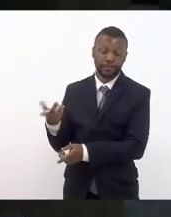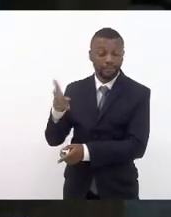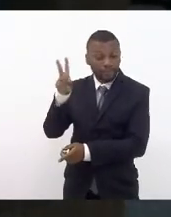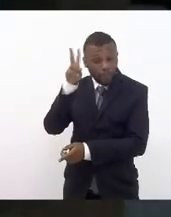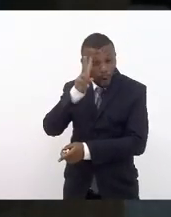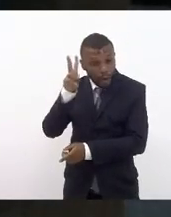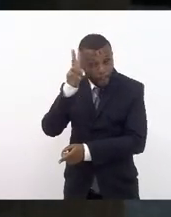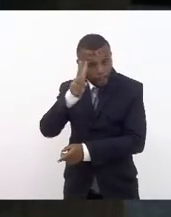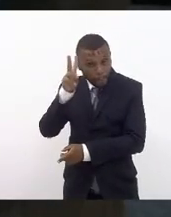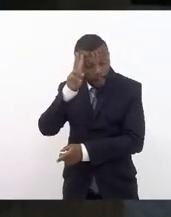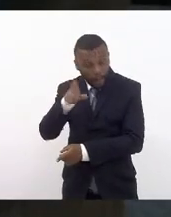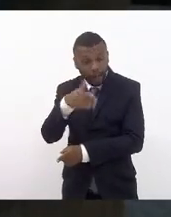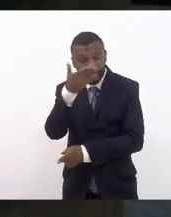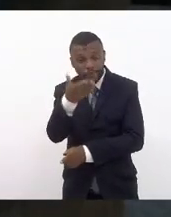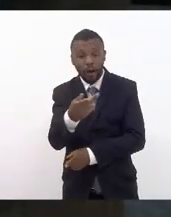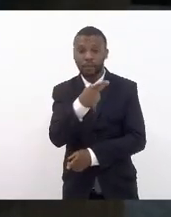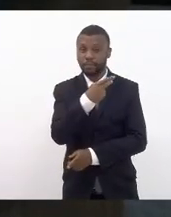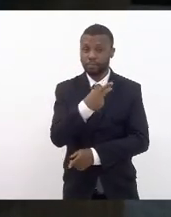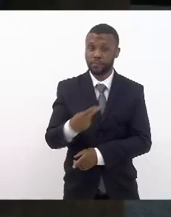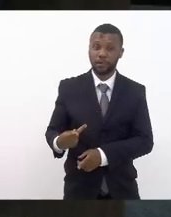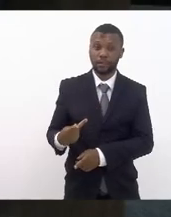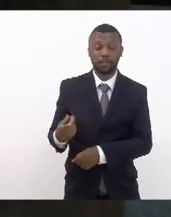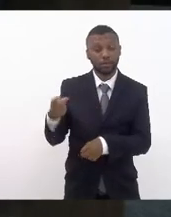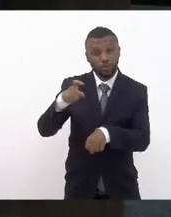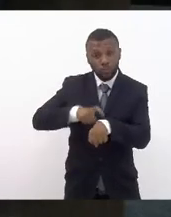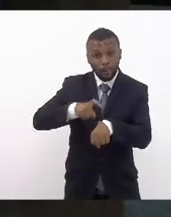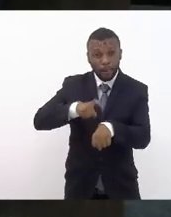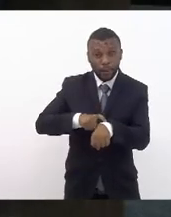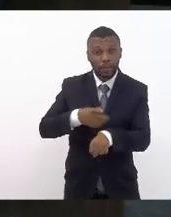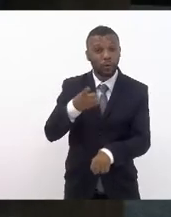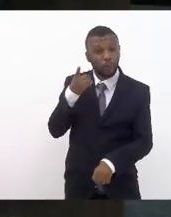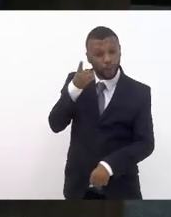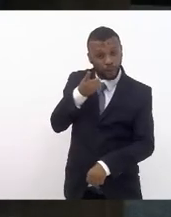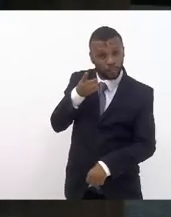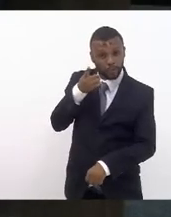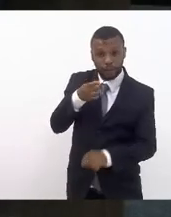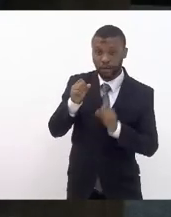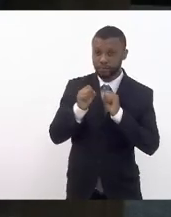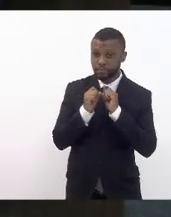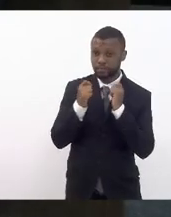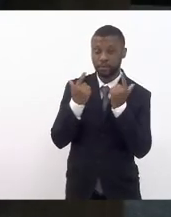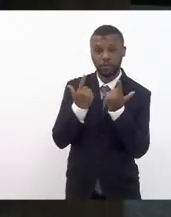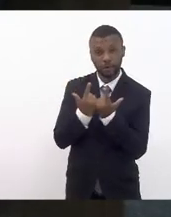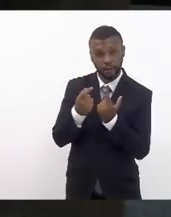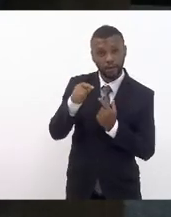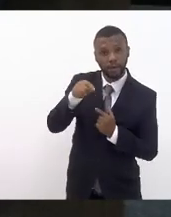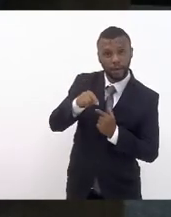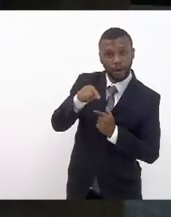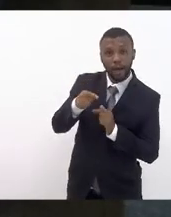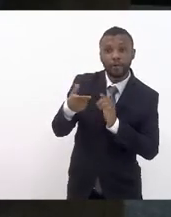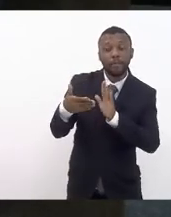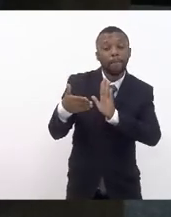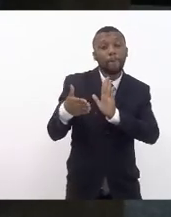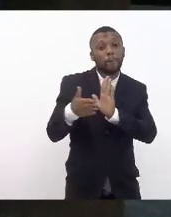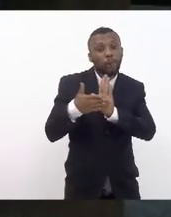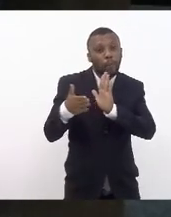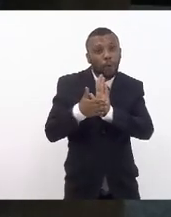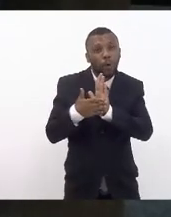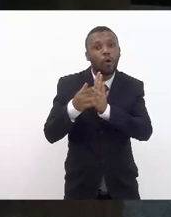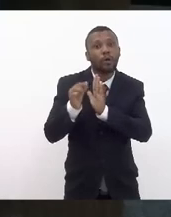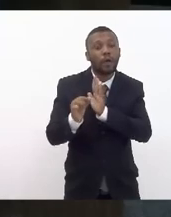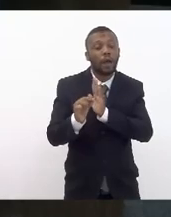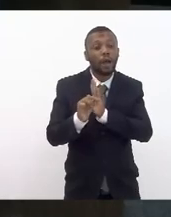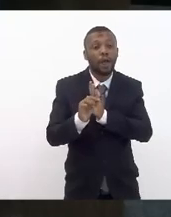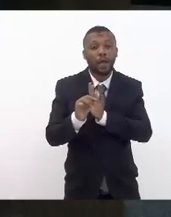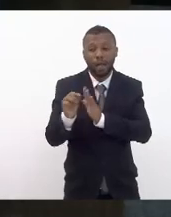Excelência, que quando um parlamentar desta casa propôs a extinção